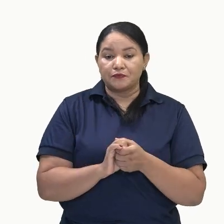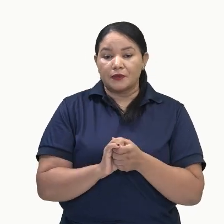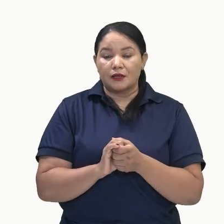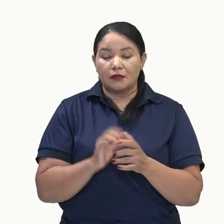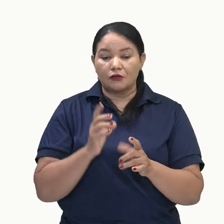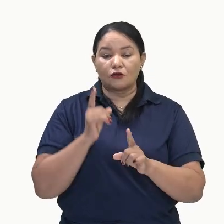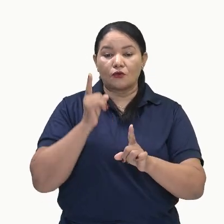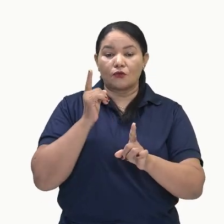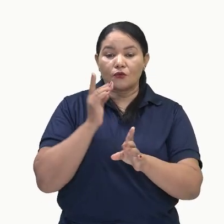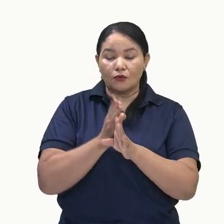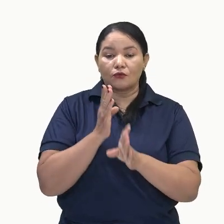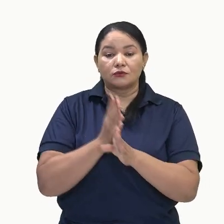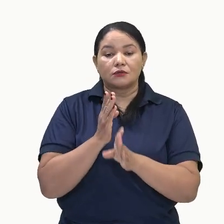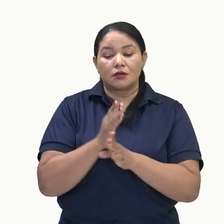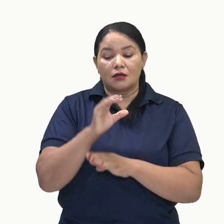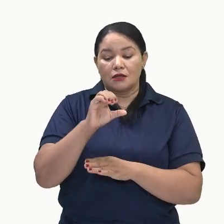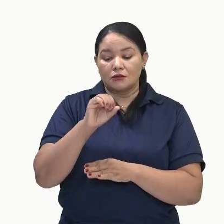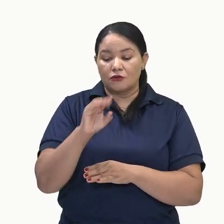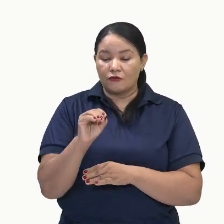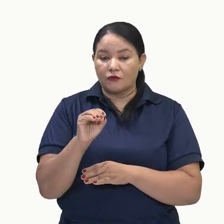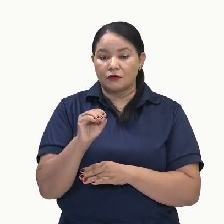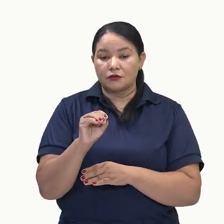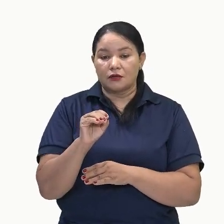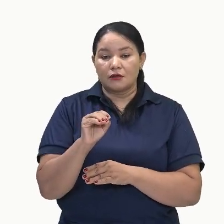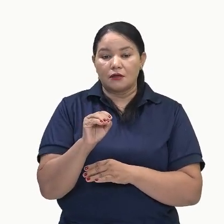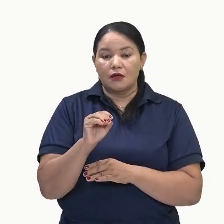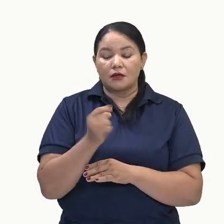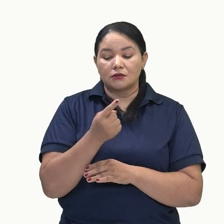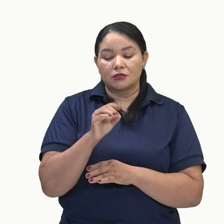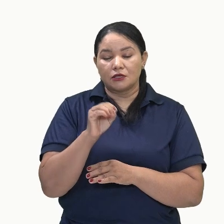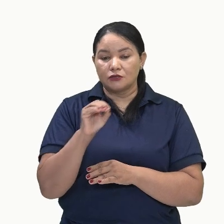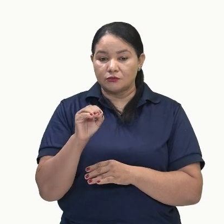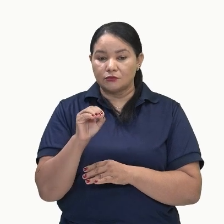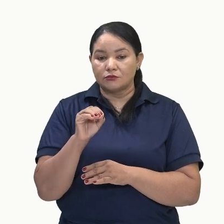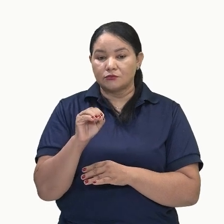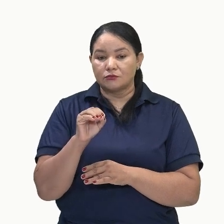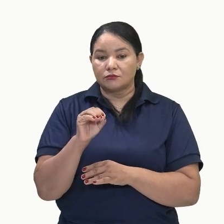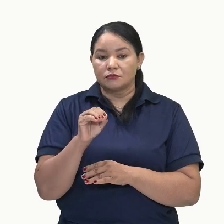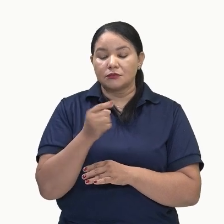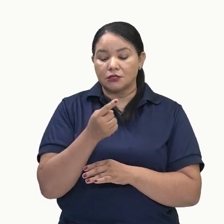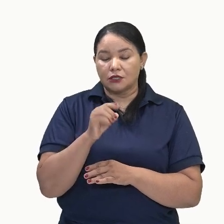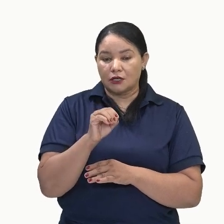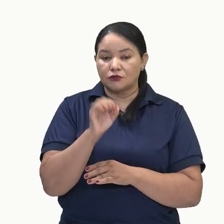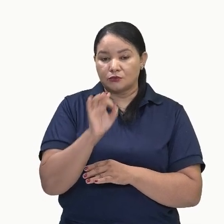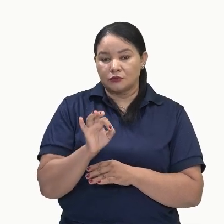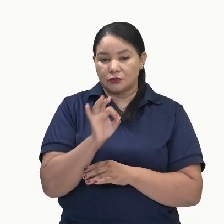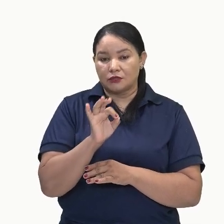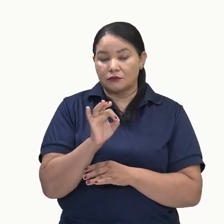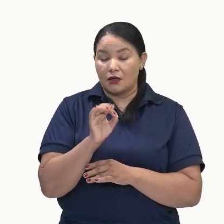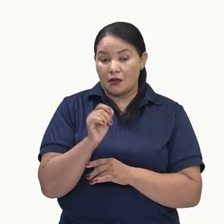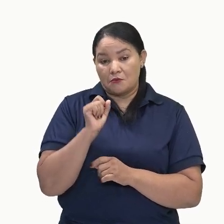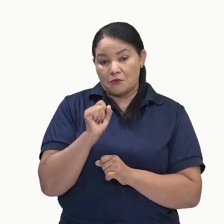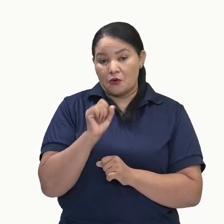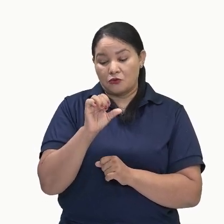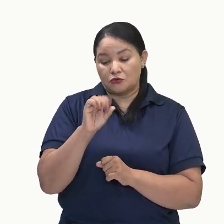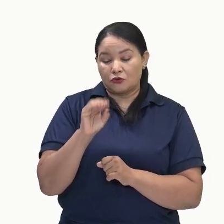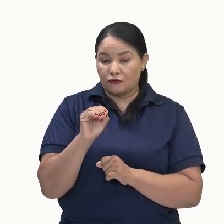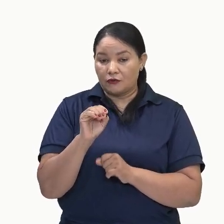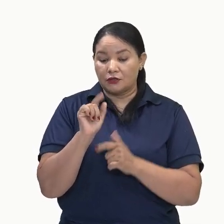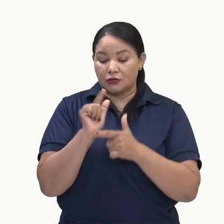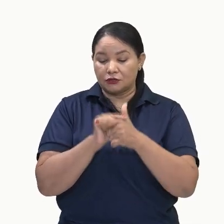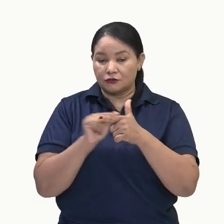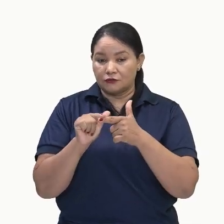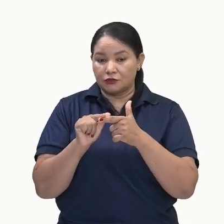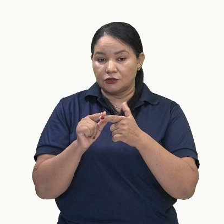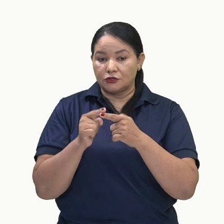10% de 90, a gente pode pegar o 90, que é o todo, e dividir por 10, para a gente